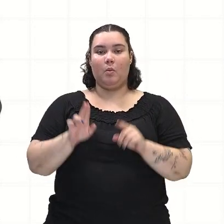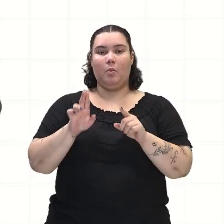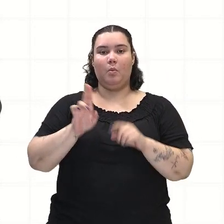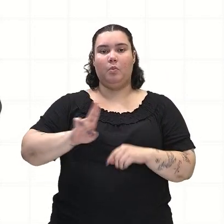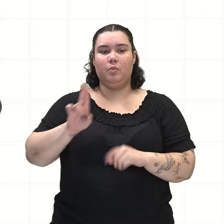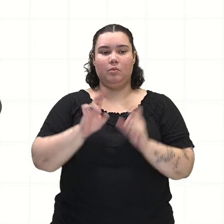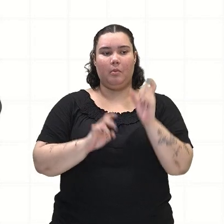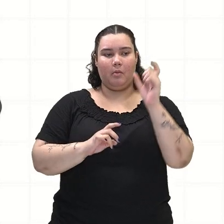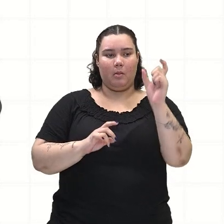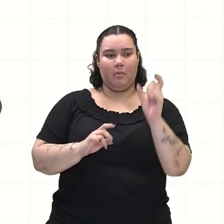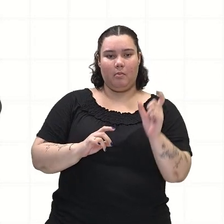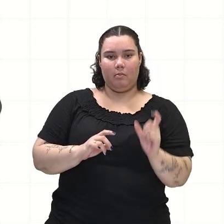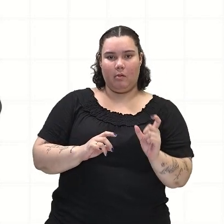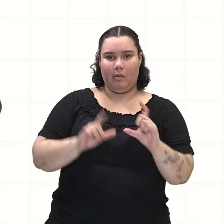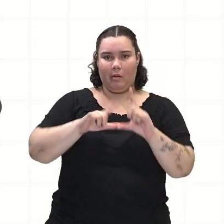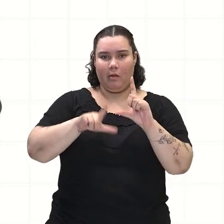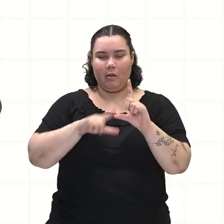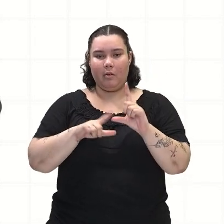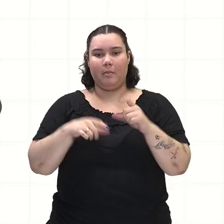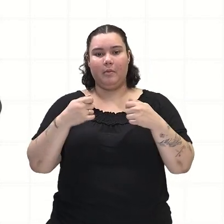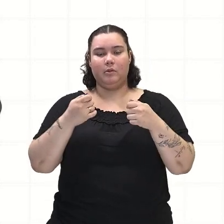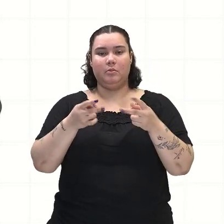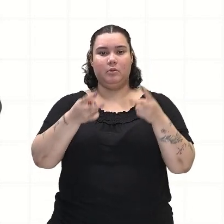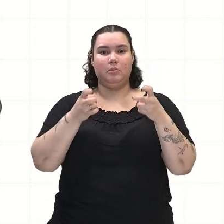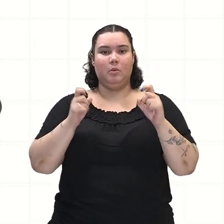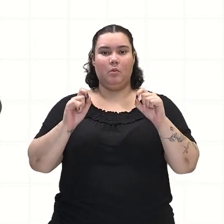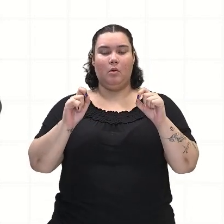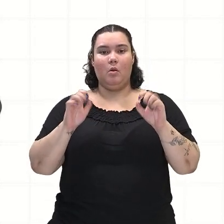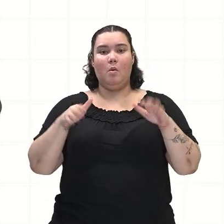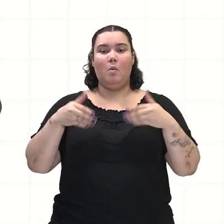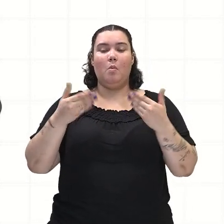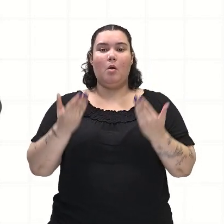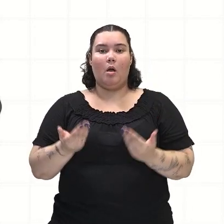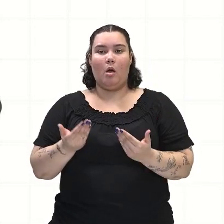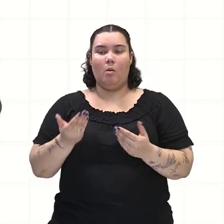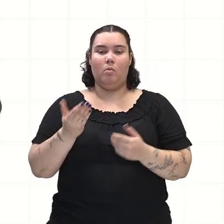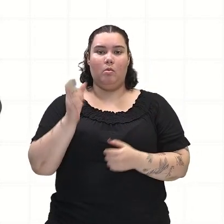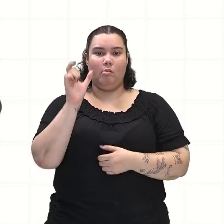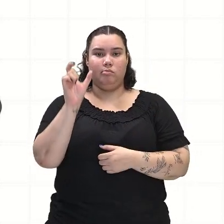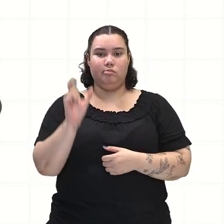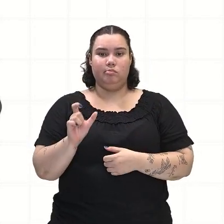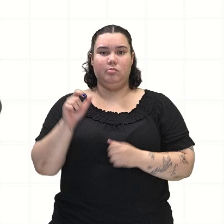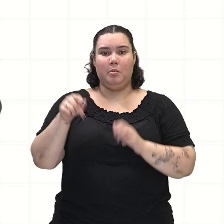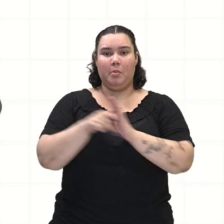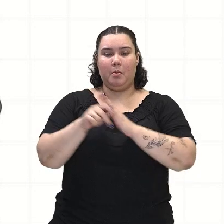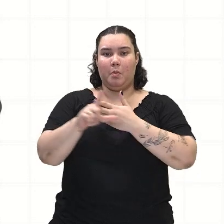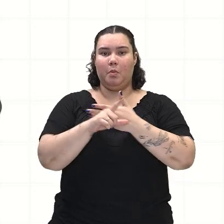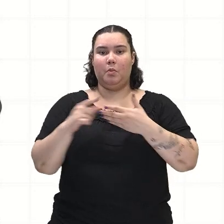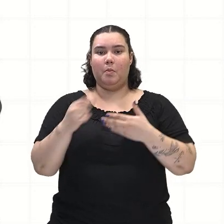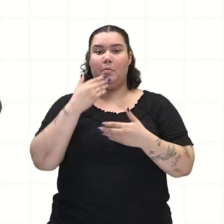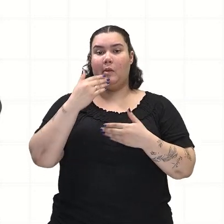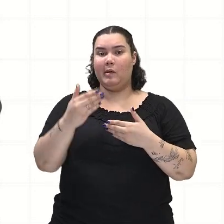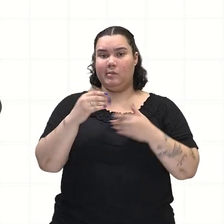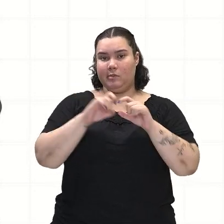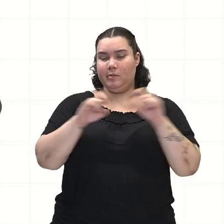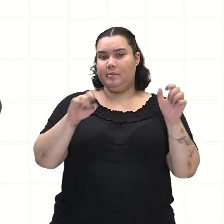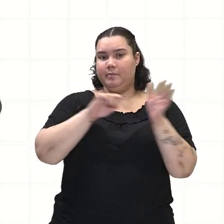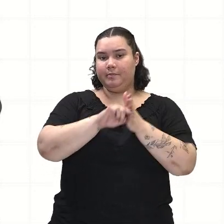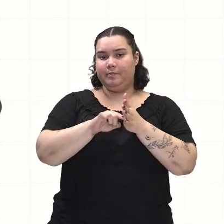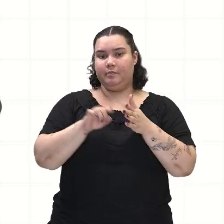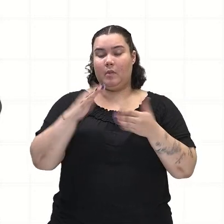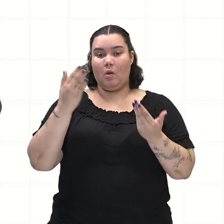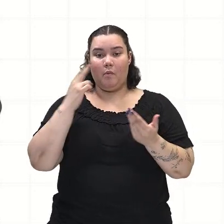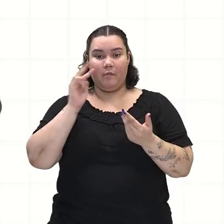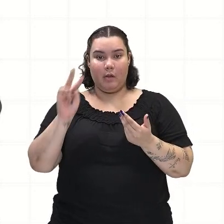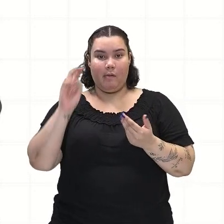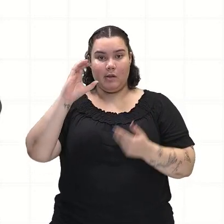unidades, eu tenho que observar qual é a unidade que o autor da questão pede. Então, nesse caso, como